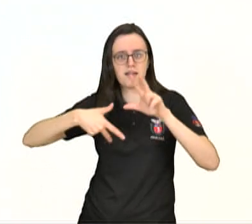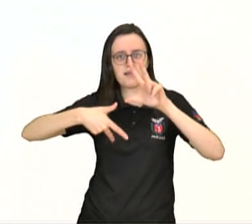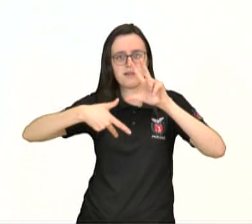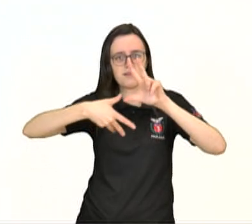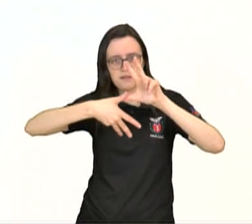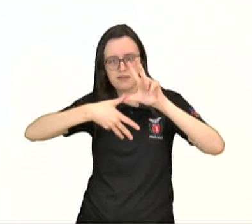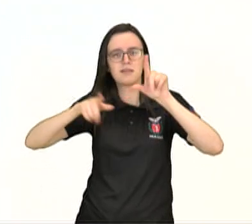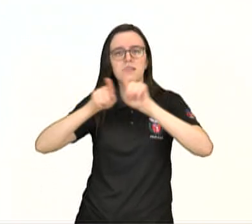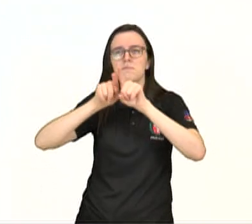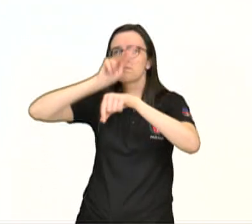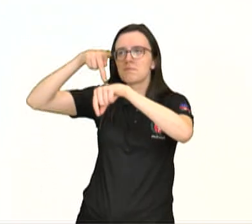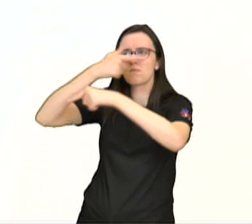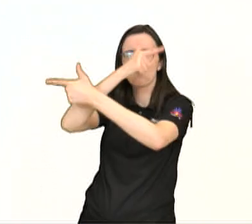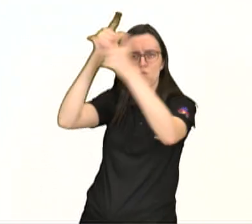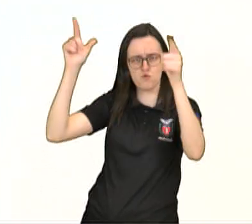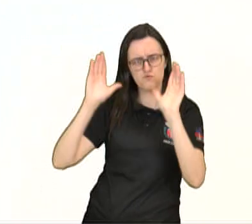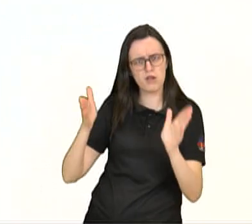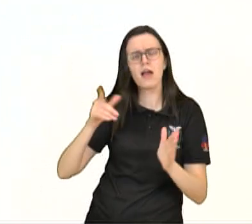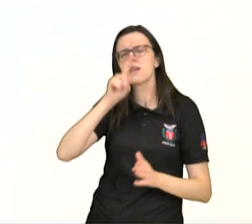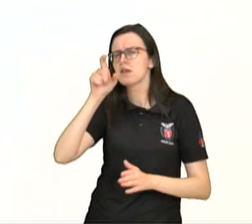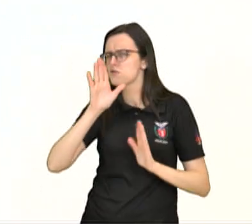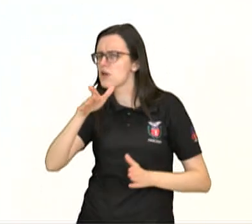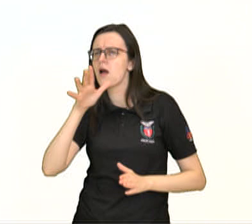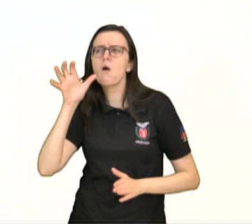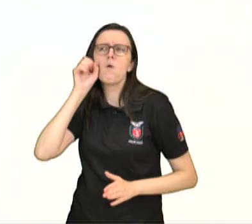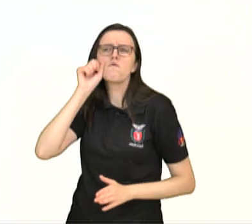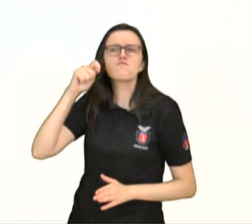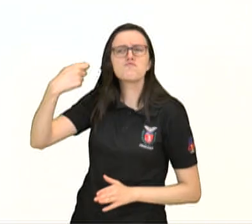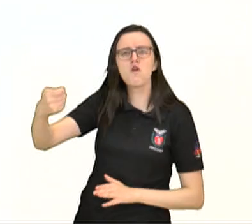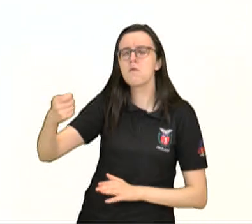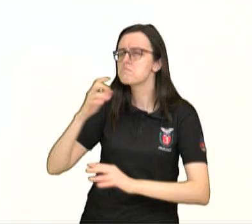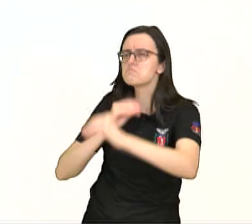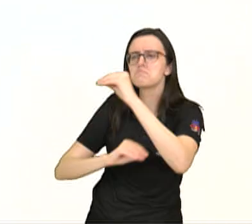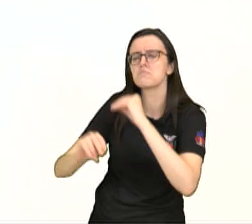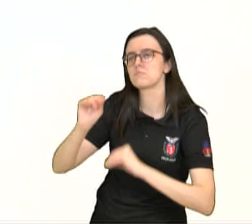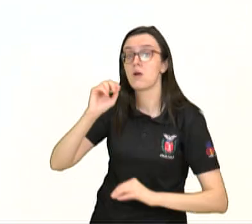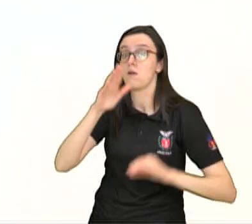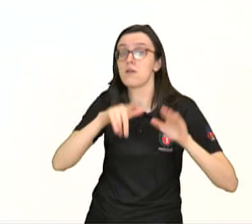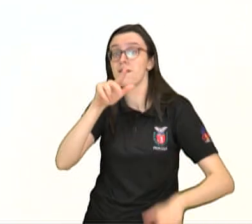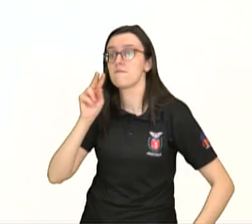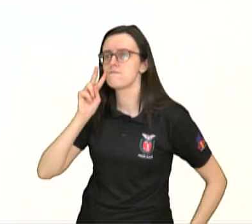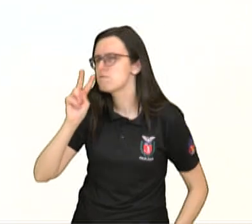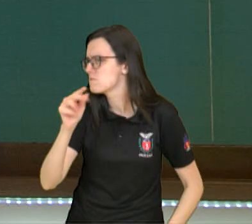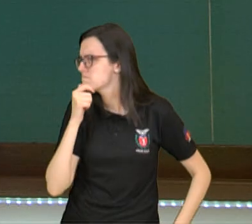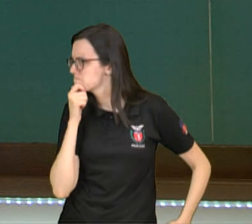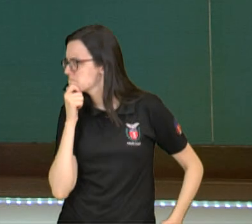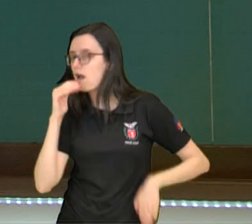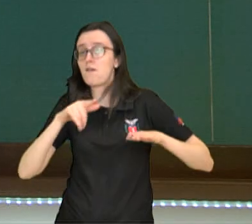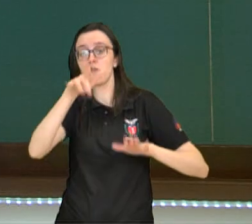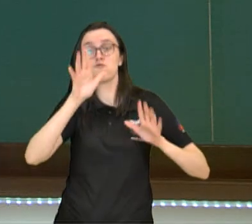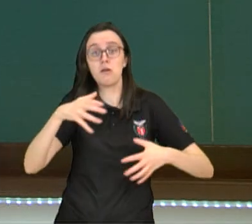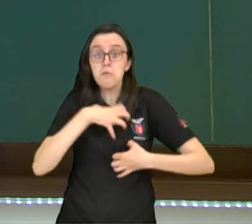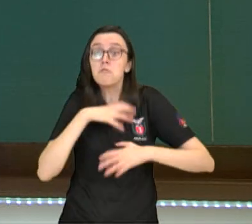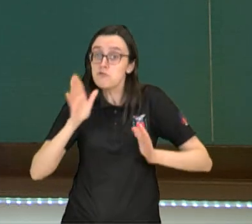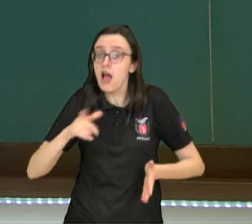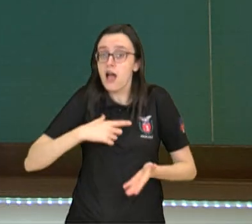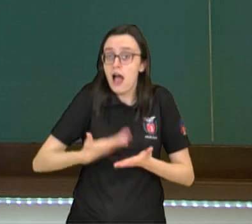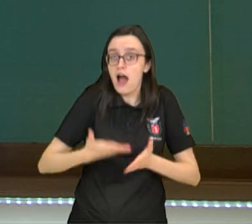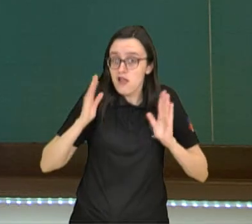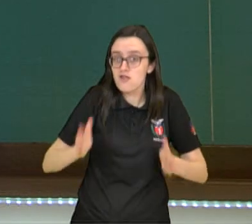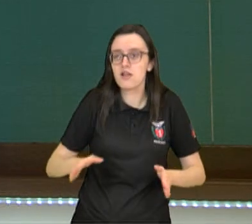falar já de alguma dança latina, alguma música latina? Talvez alguns de vocês pratiquem aula de zumba